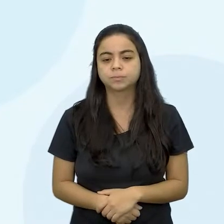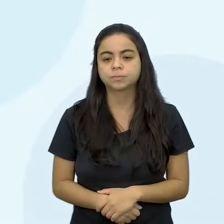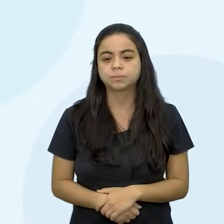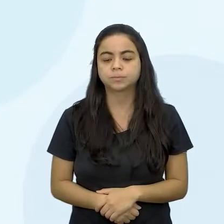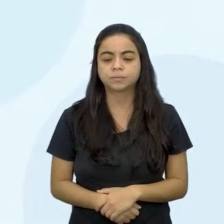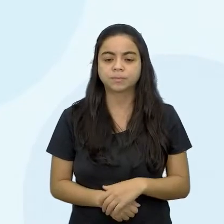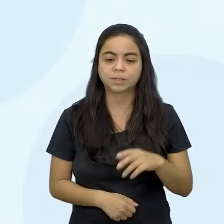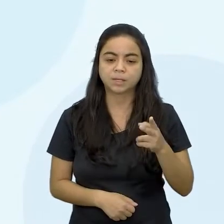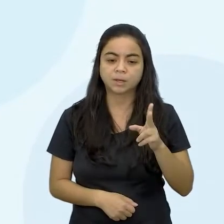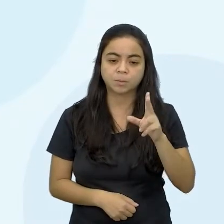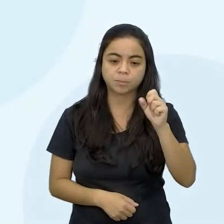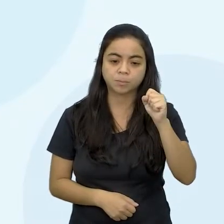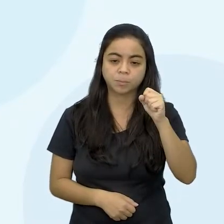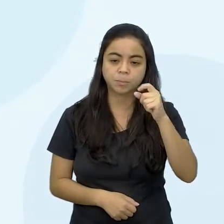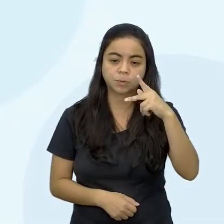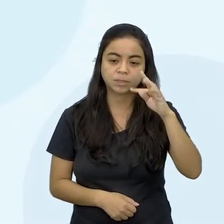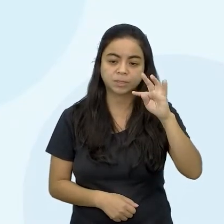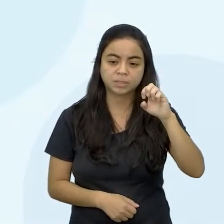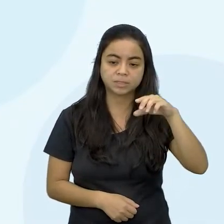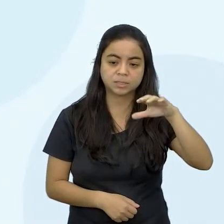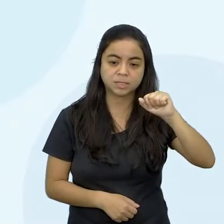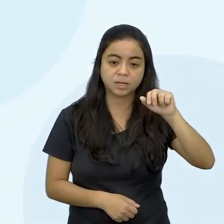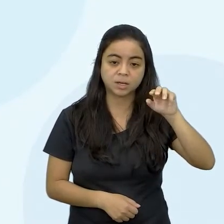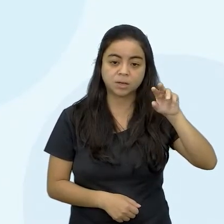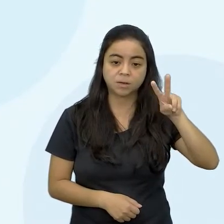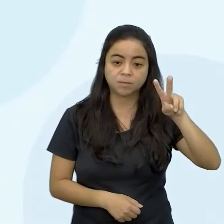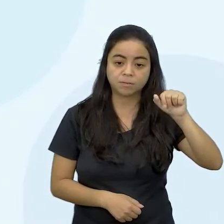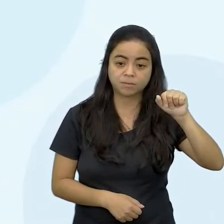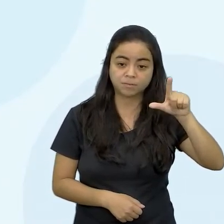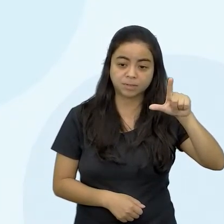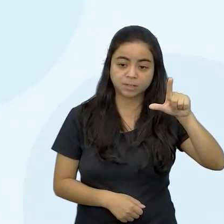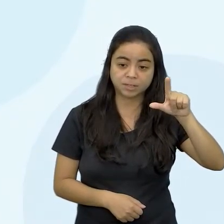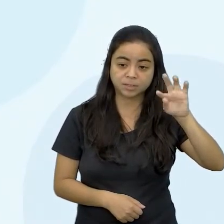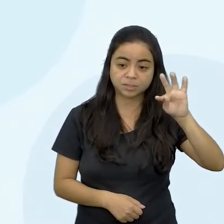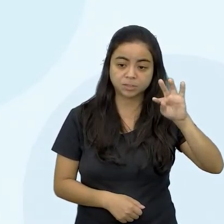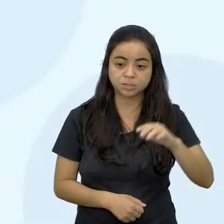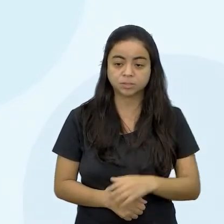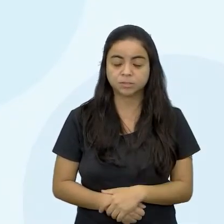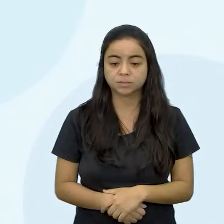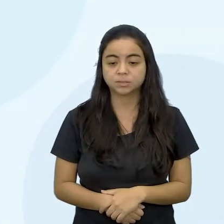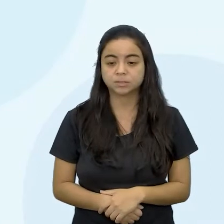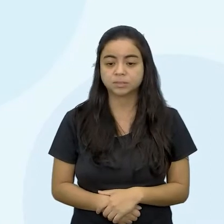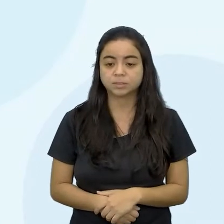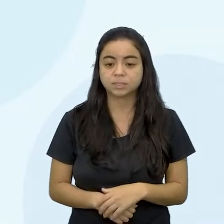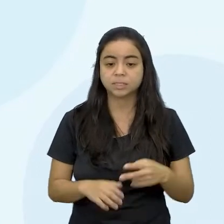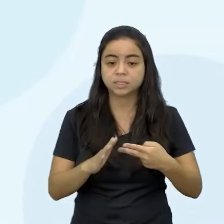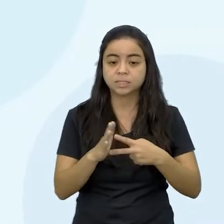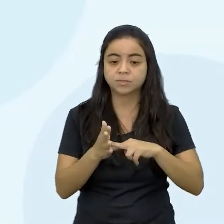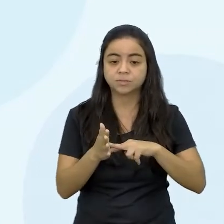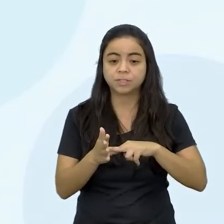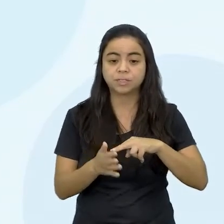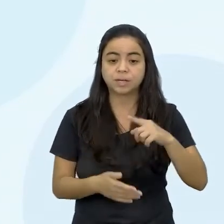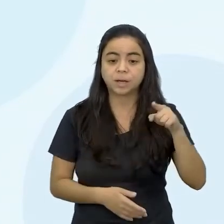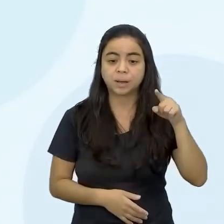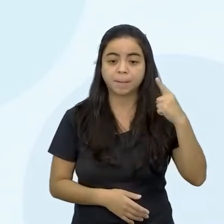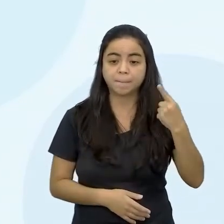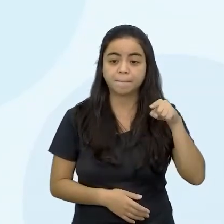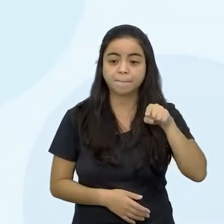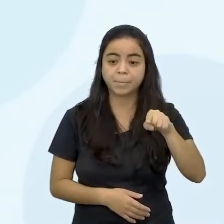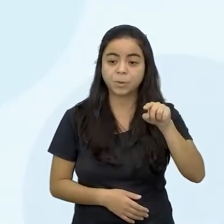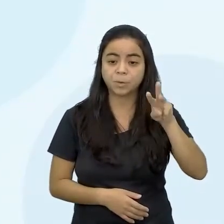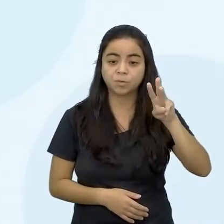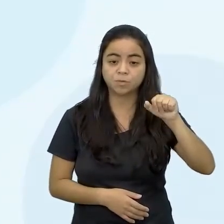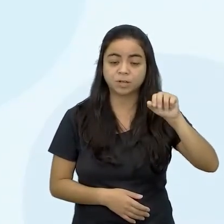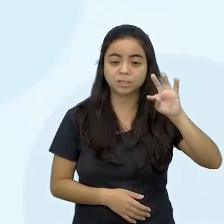lembrando comissional de potência Watt e um quilowatt lembrando também corresponde a 1000 Watts